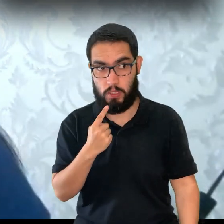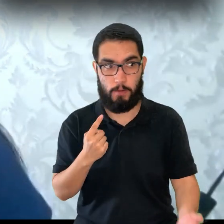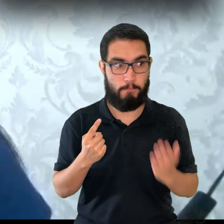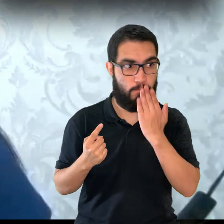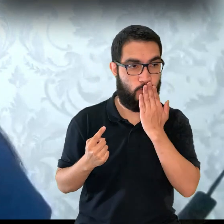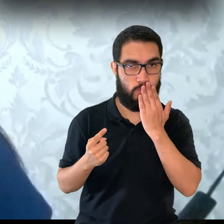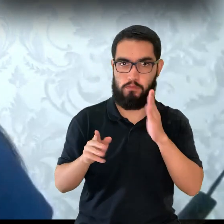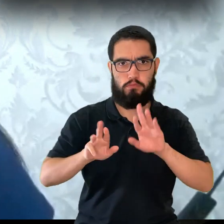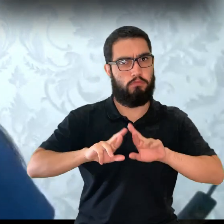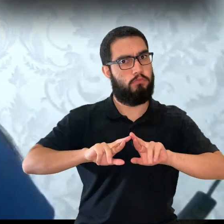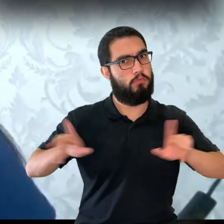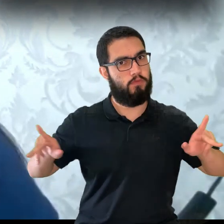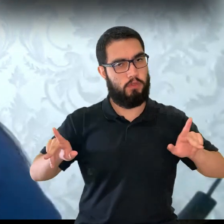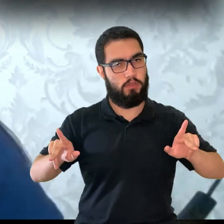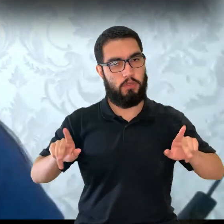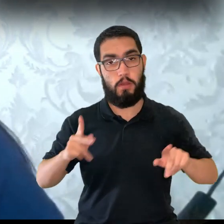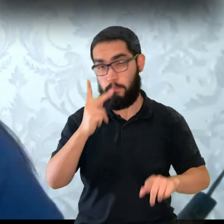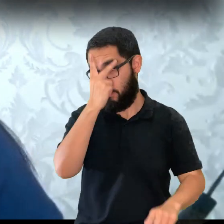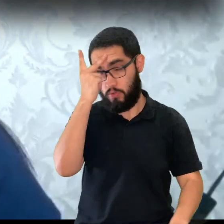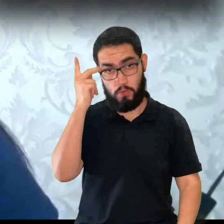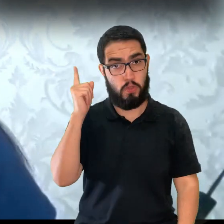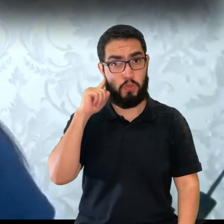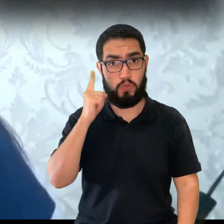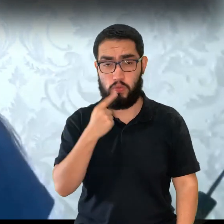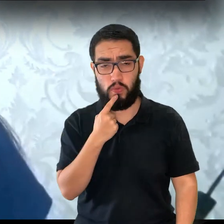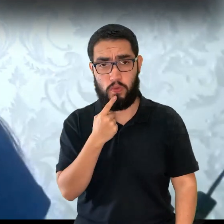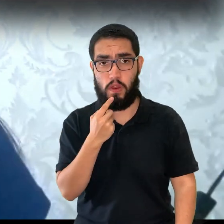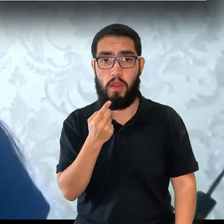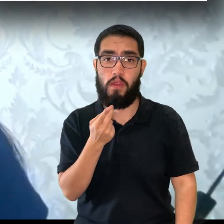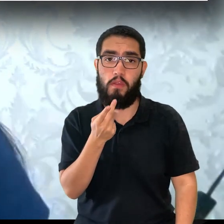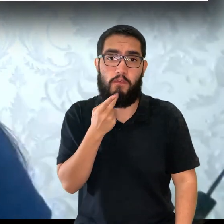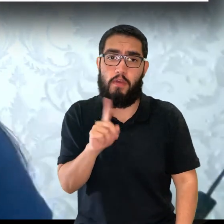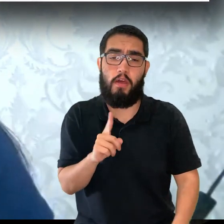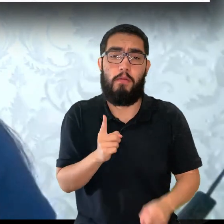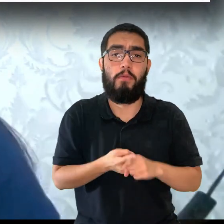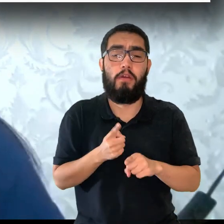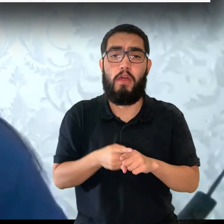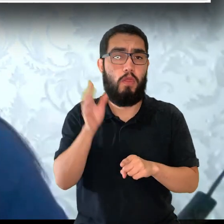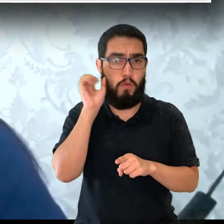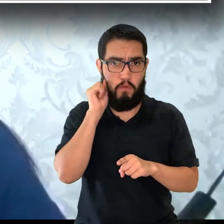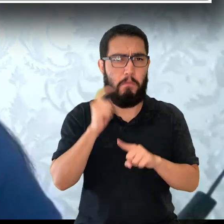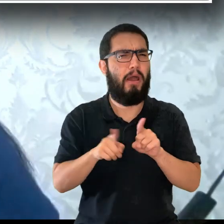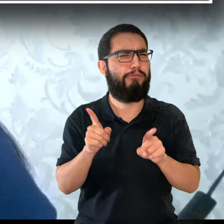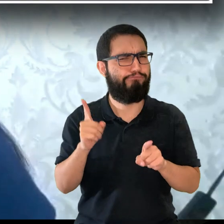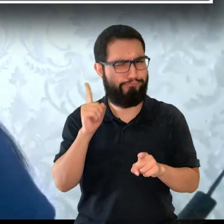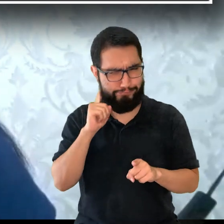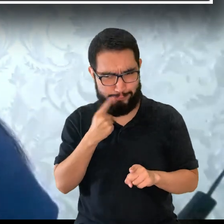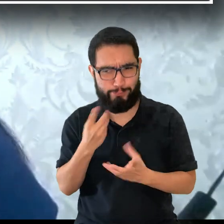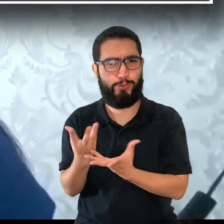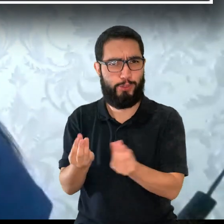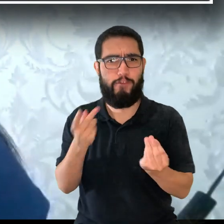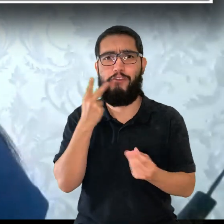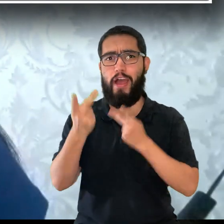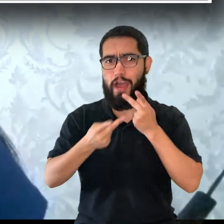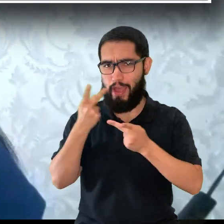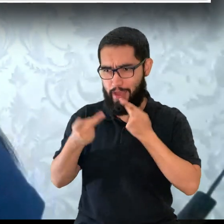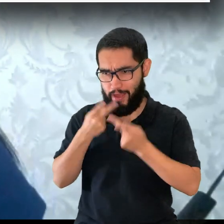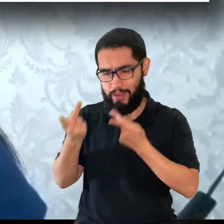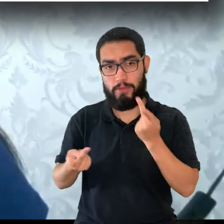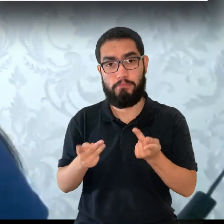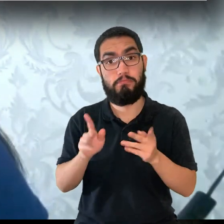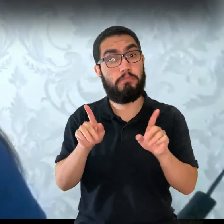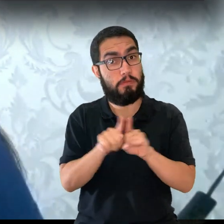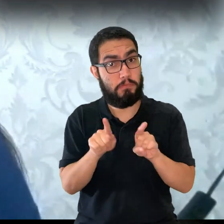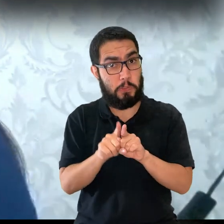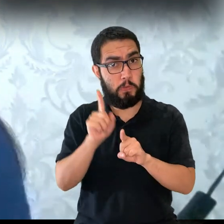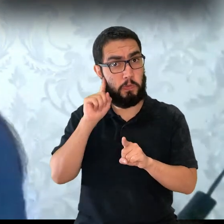tá bom? A pessoa que é surda não fala por não ouvir. E não são todos. Muitos surdos falam. E os surdos também,